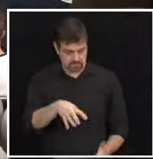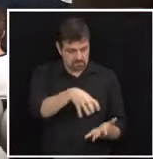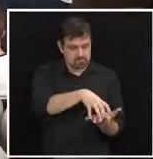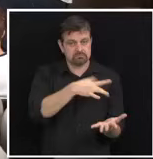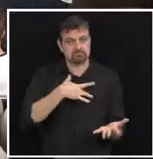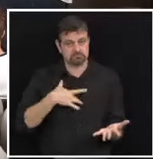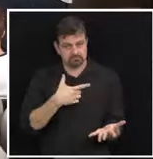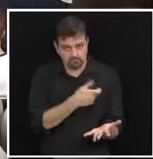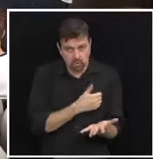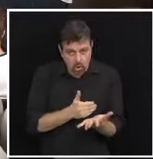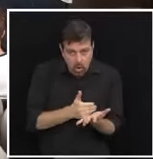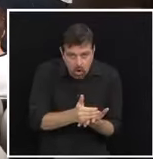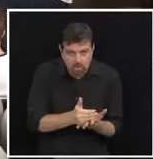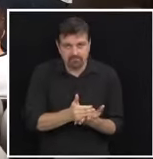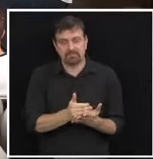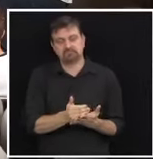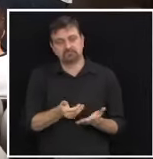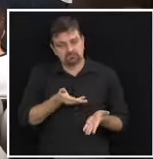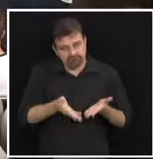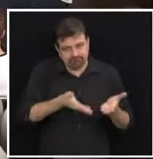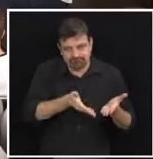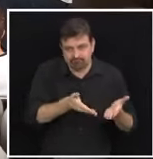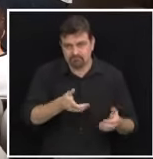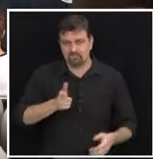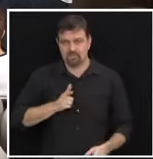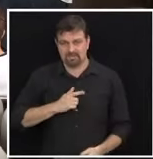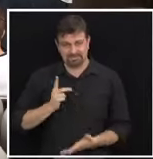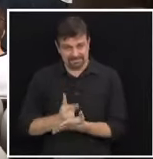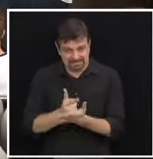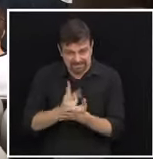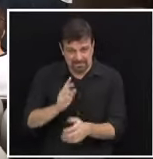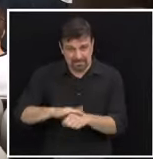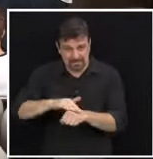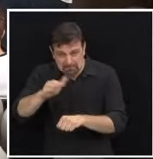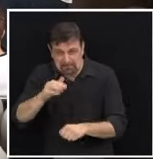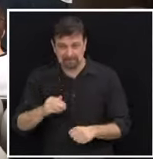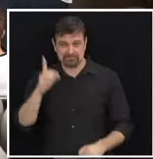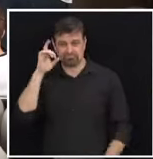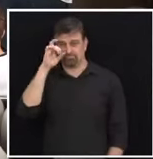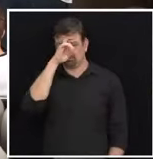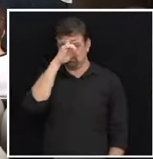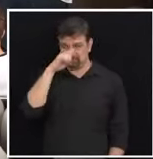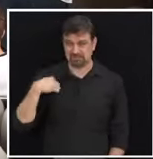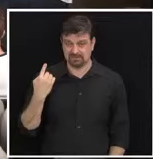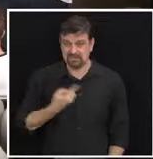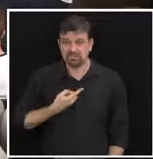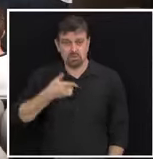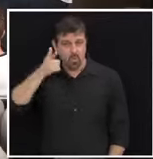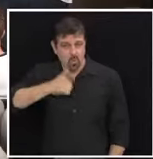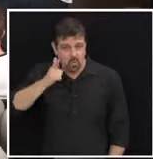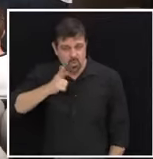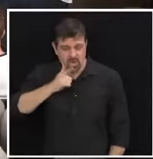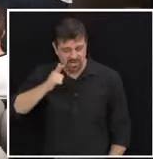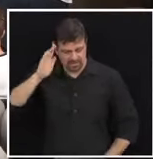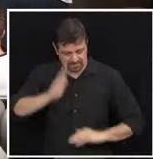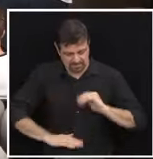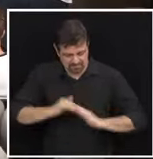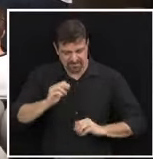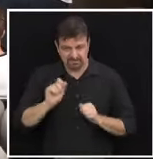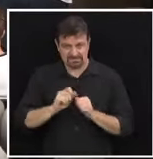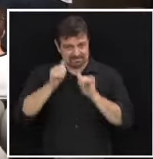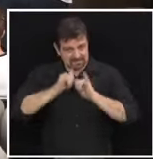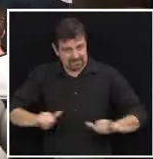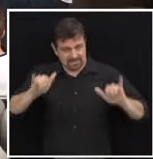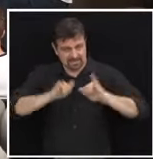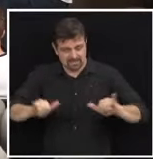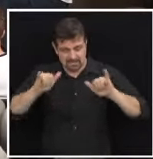são coisas que são desencadeadas e que cada vez mais dificulta para que a gente possa fazer campanhas